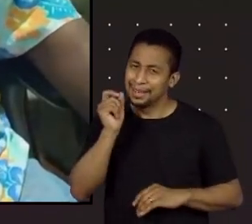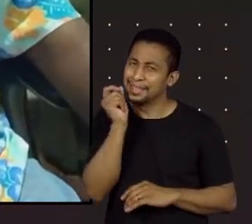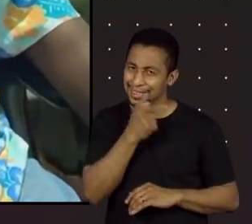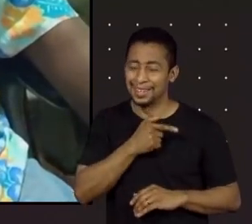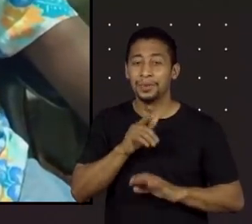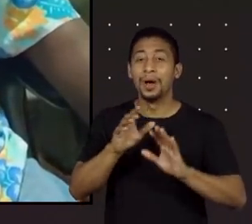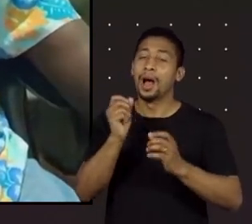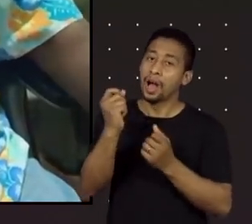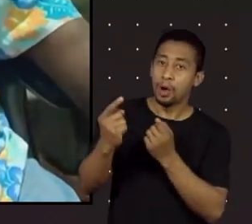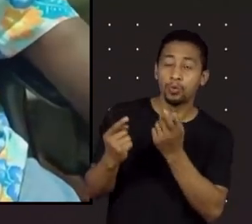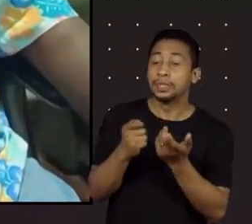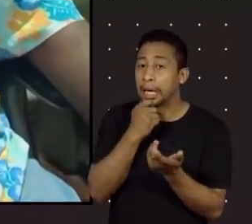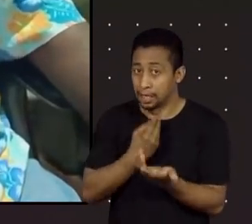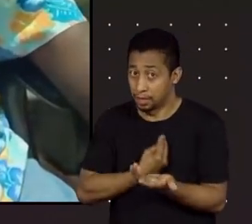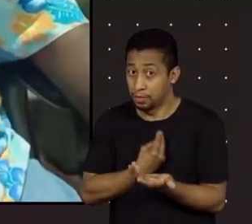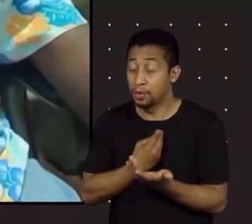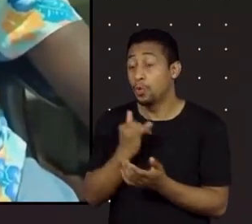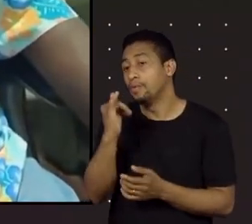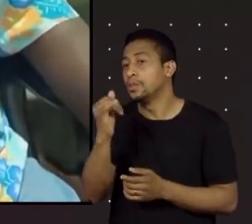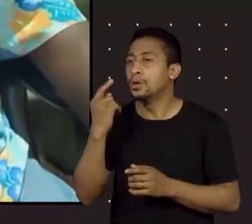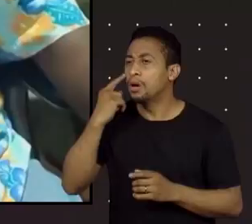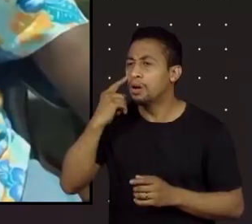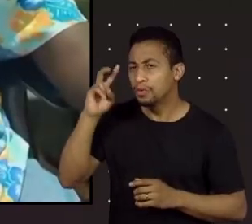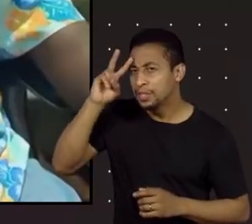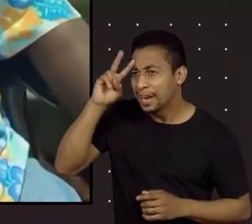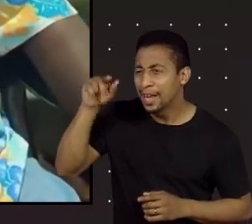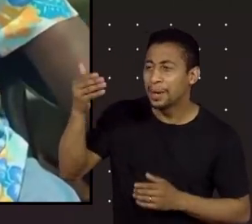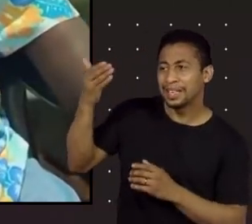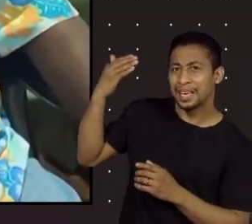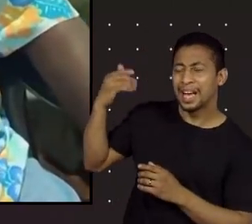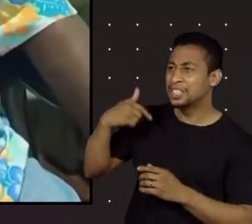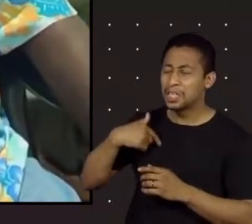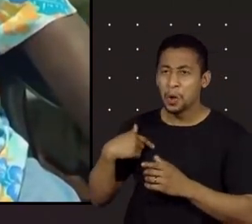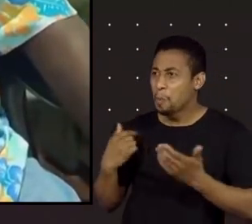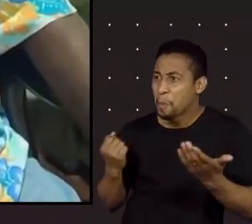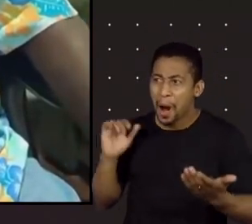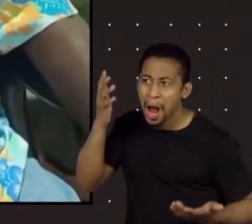sobraram, eu digo, você lembra, bicho, que eu era o único que não bebia nem cerveja?